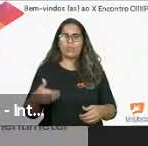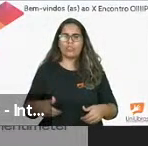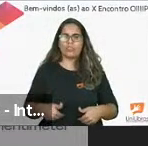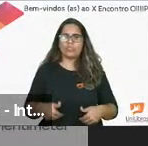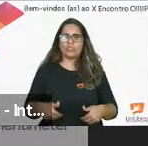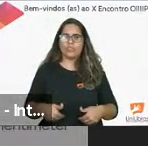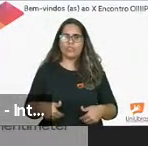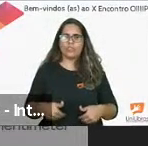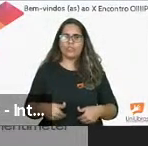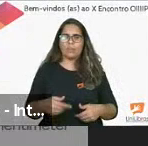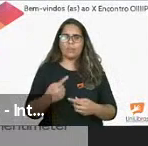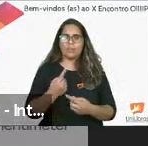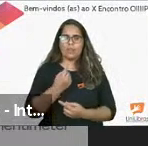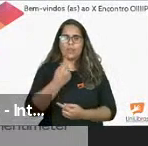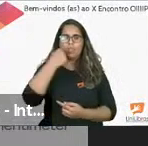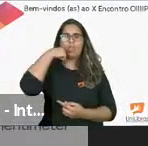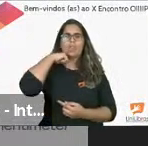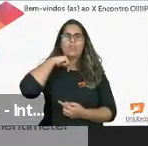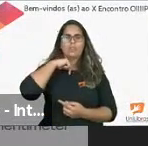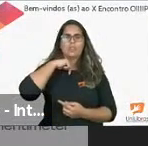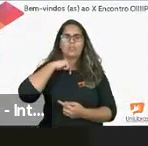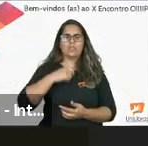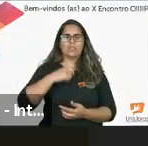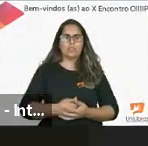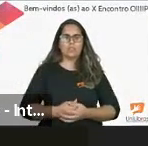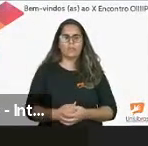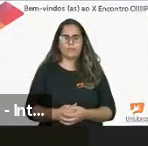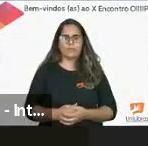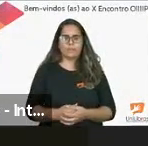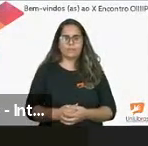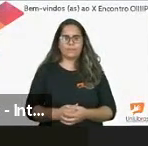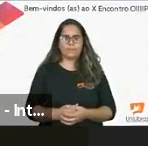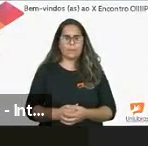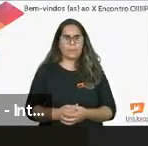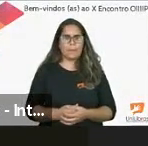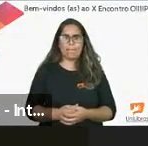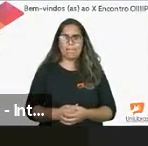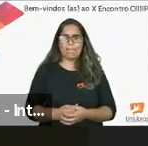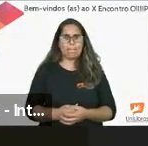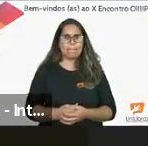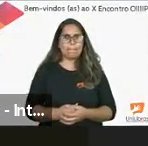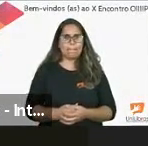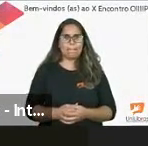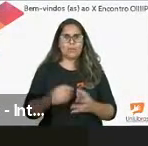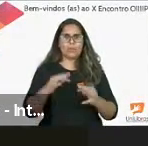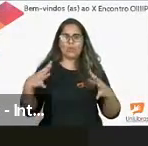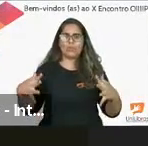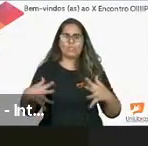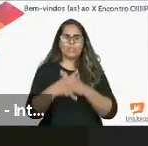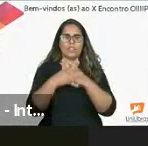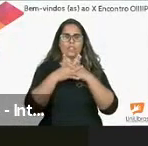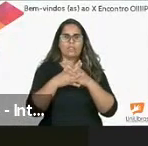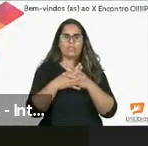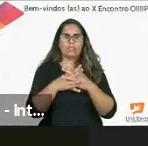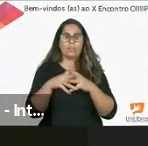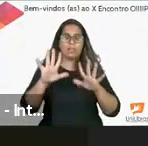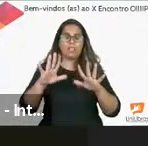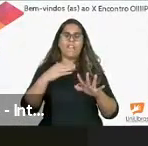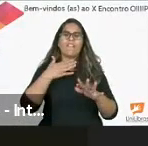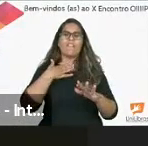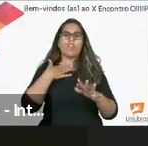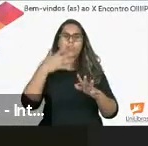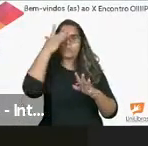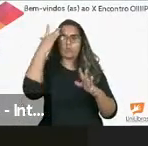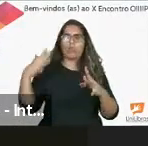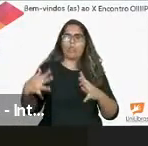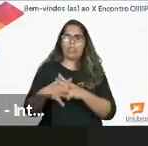para trás. Luiz, muito precioso o vídeo. Tienes que mandármelo, por favor. É muito lindo